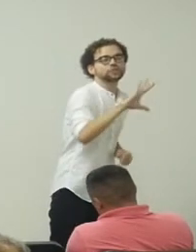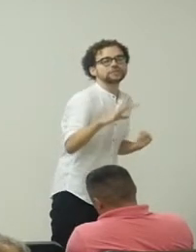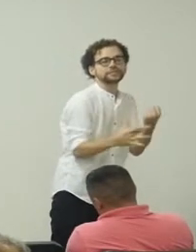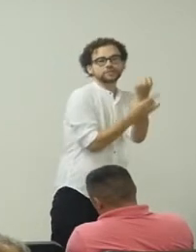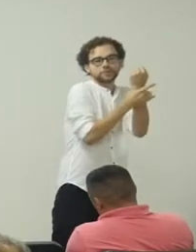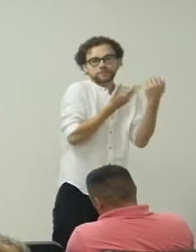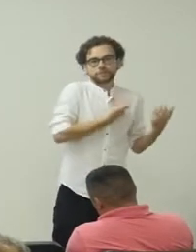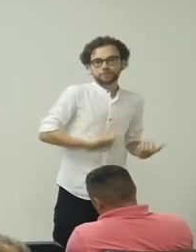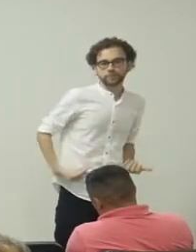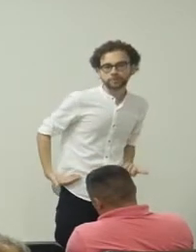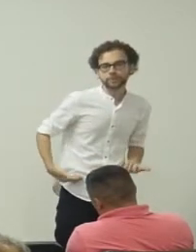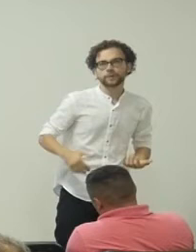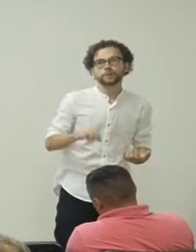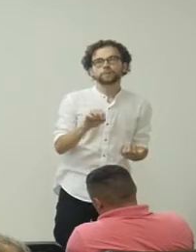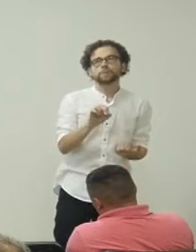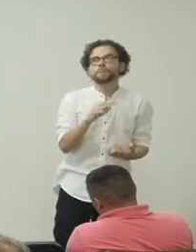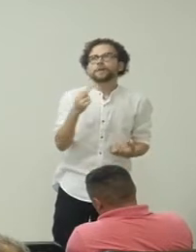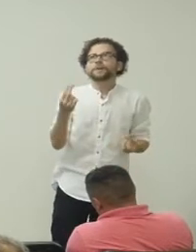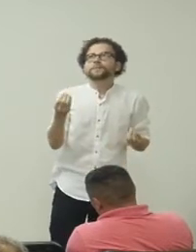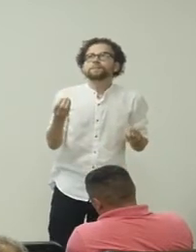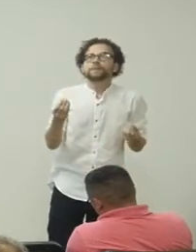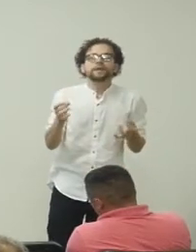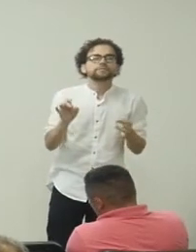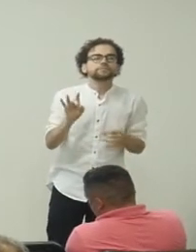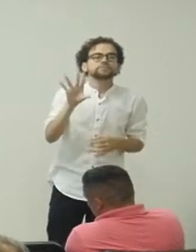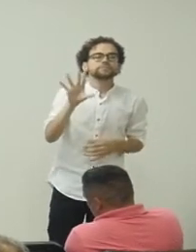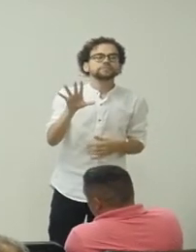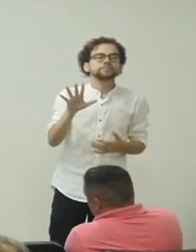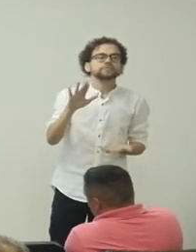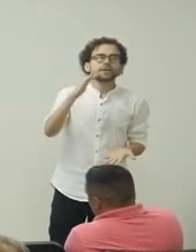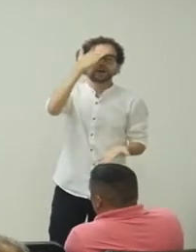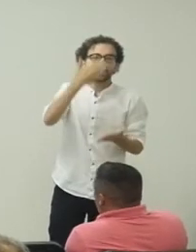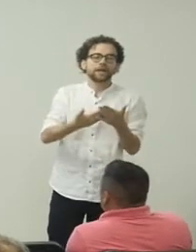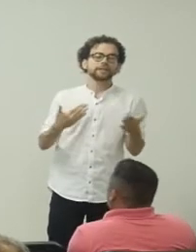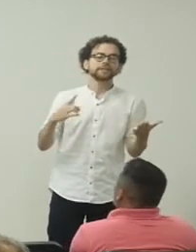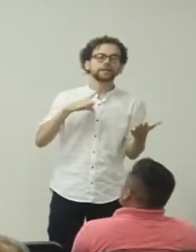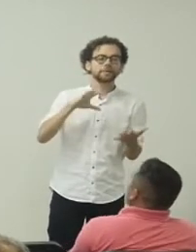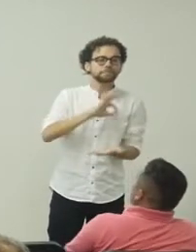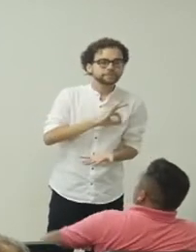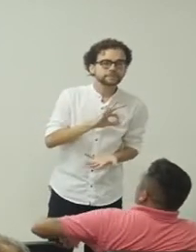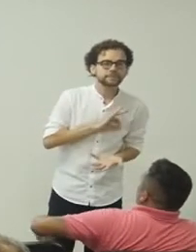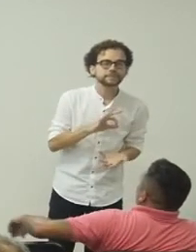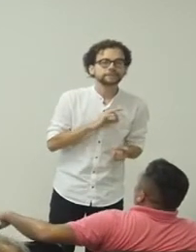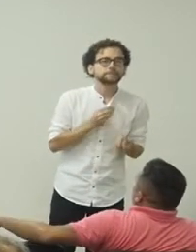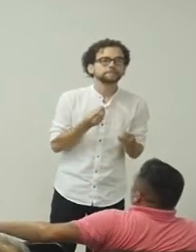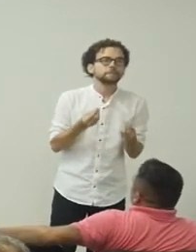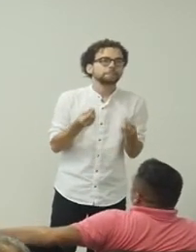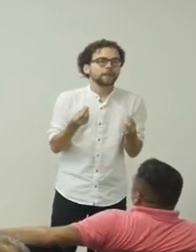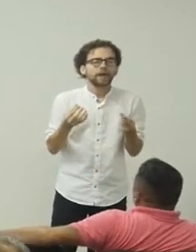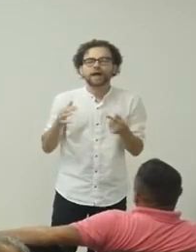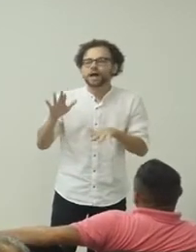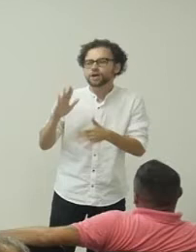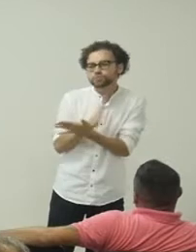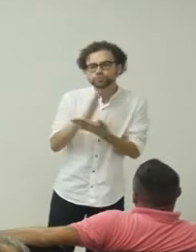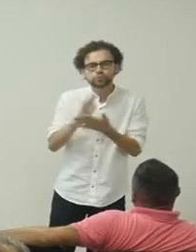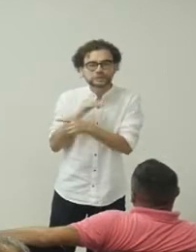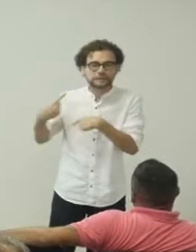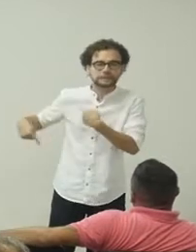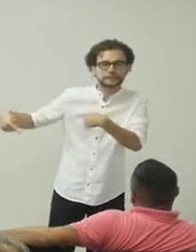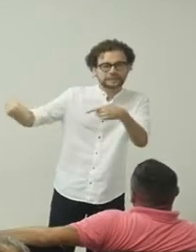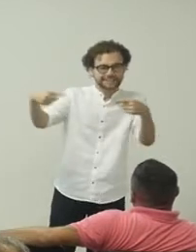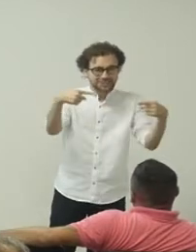pública, né? Basta a questão, o recrudescimento policial, né? Alguns discursos, inclusive,